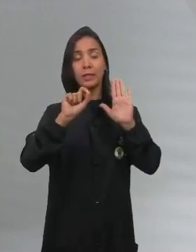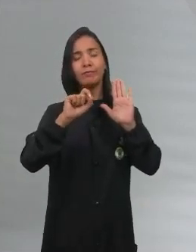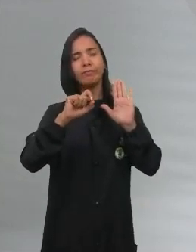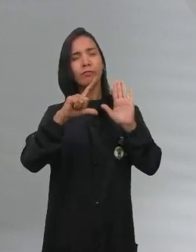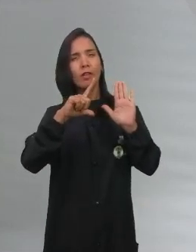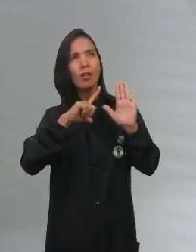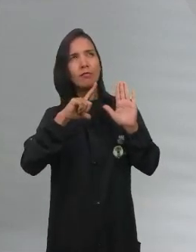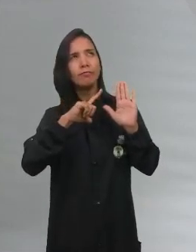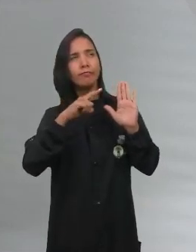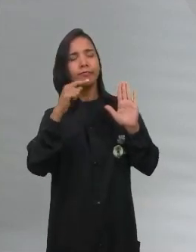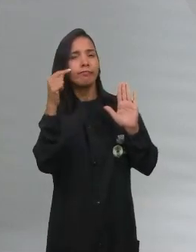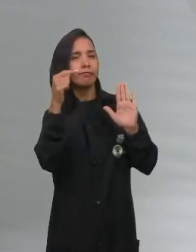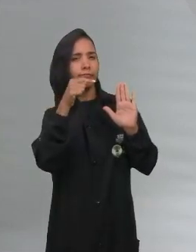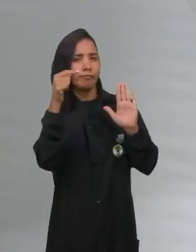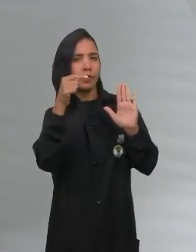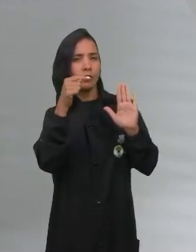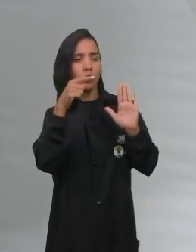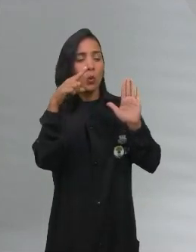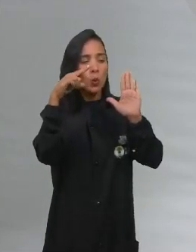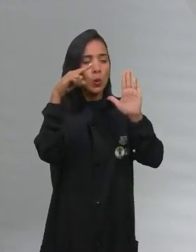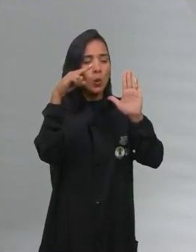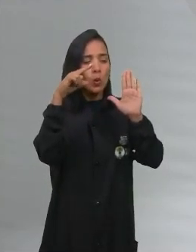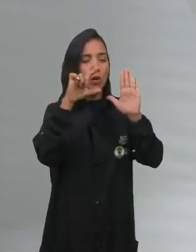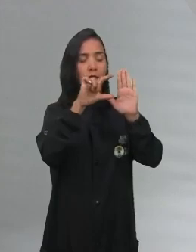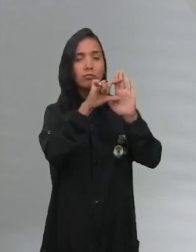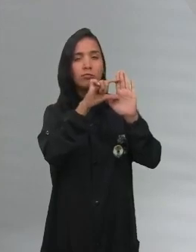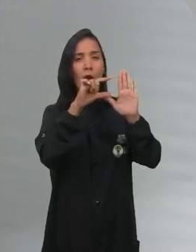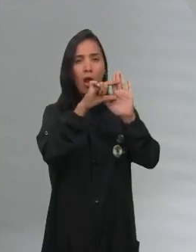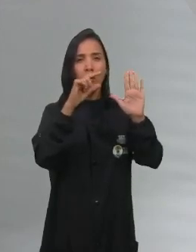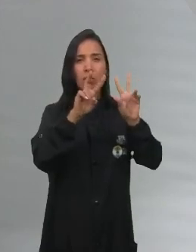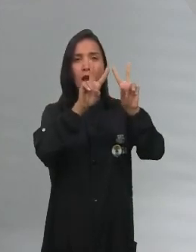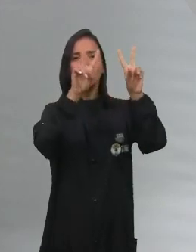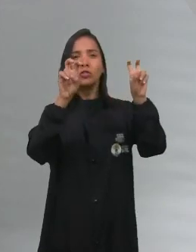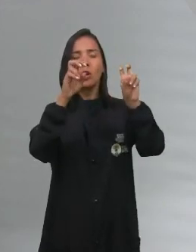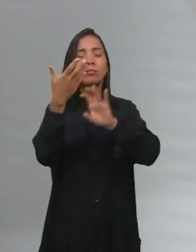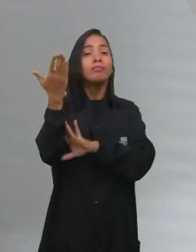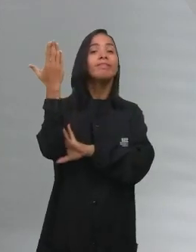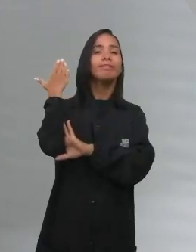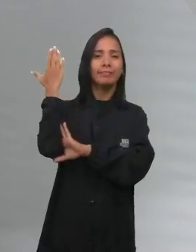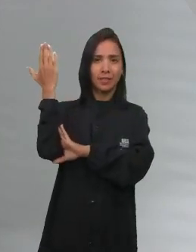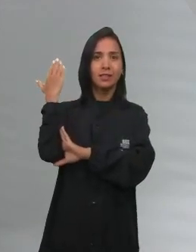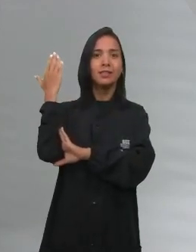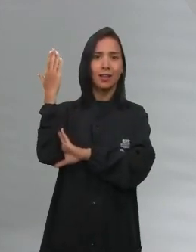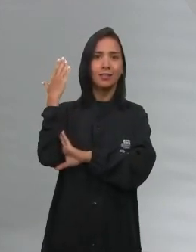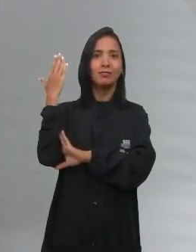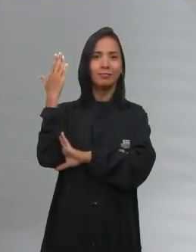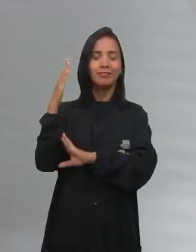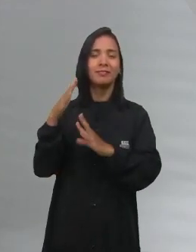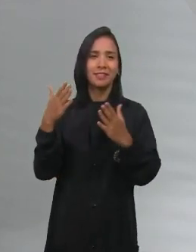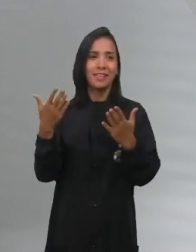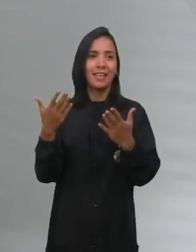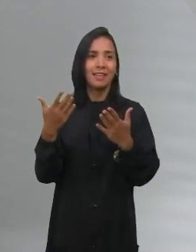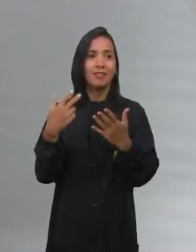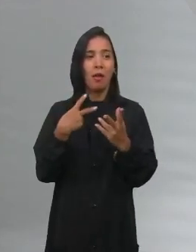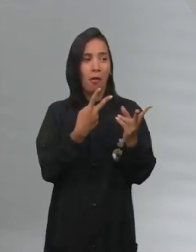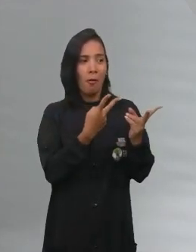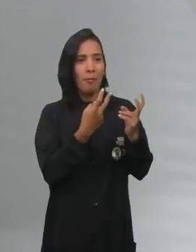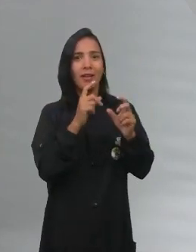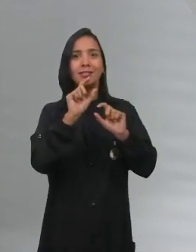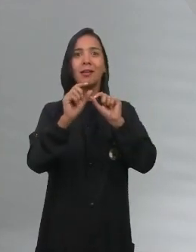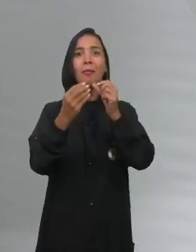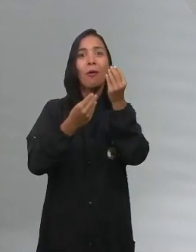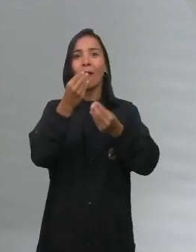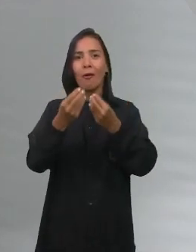uma questão mais relacionada ao passado, então eu tenho um retorno. Como eu percebo isso? Olhando